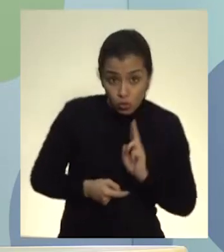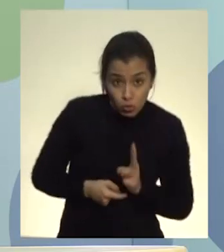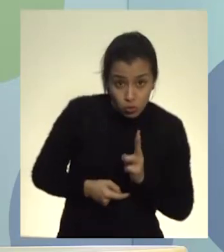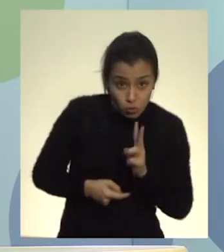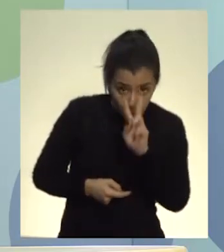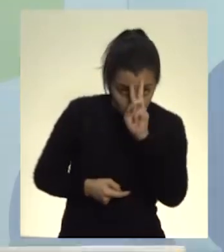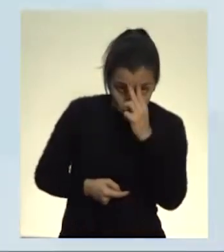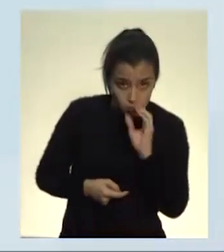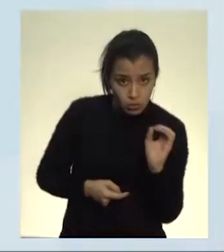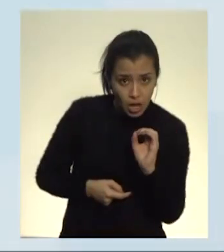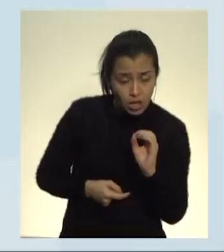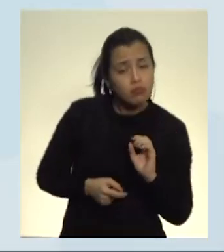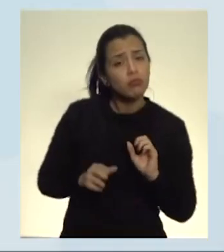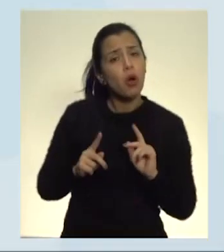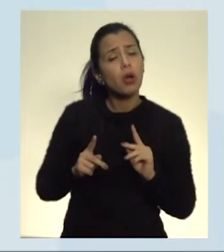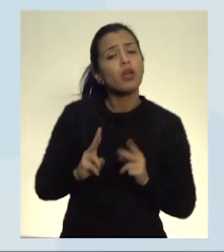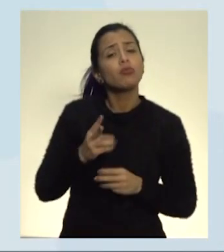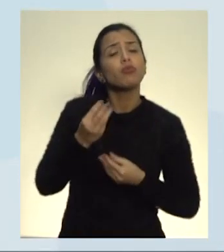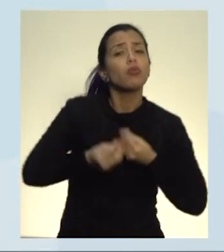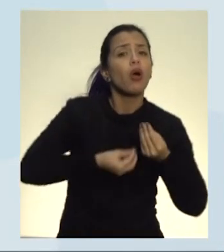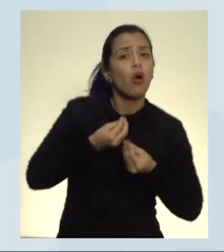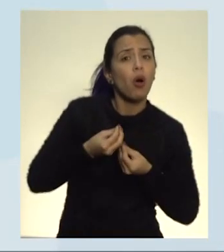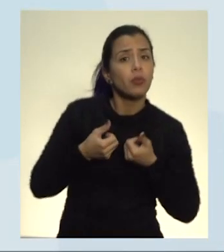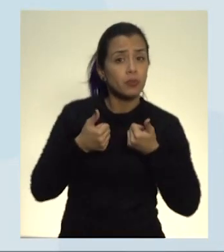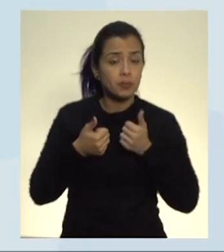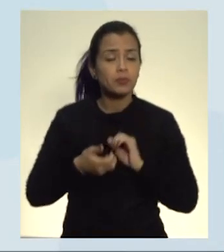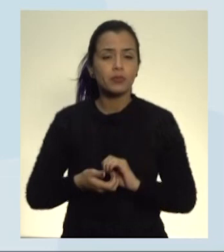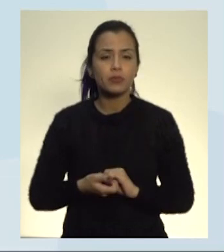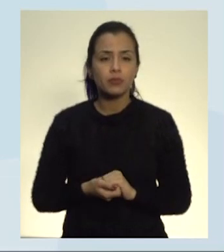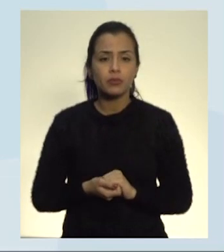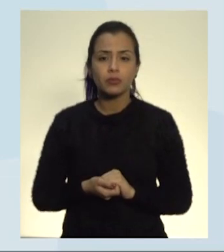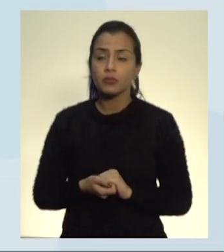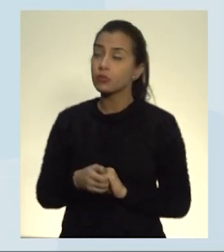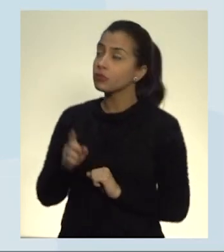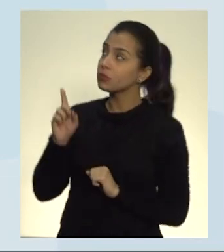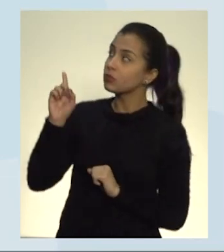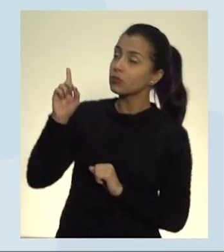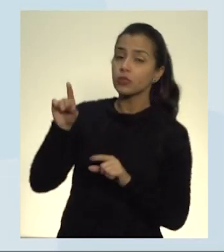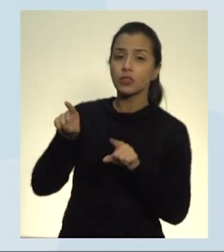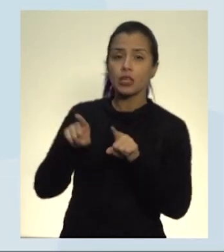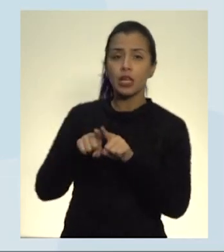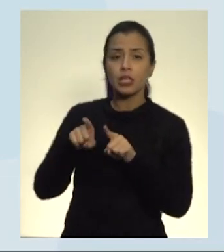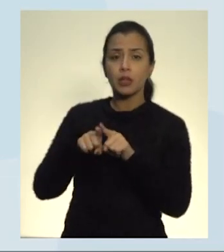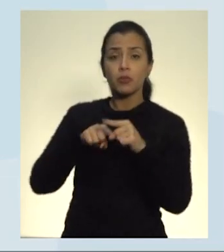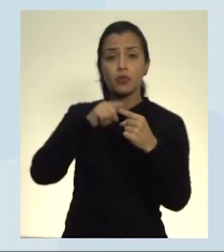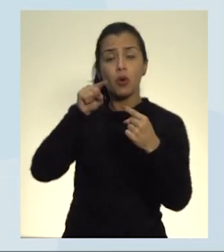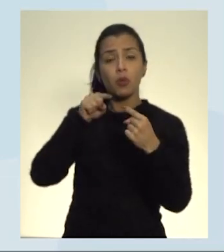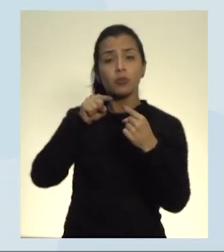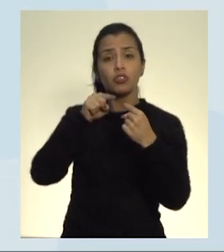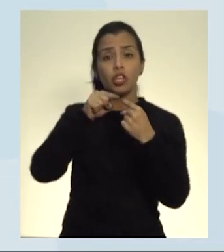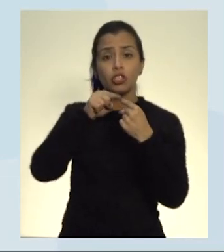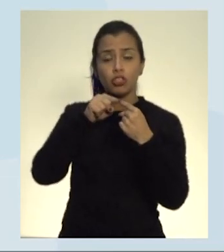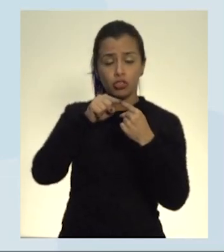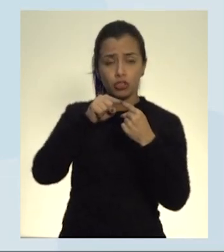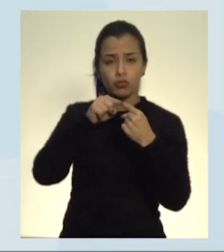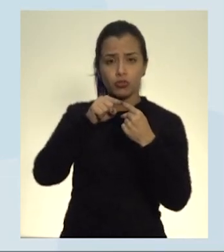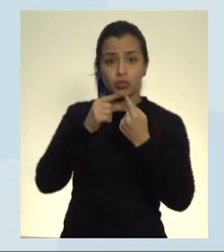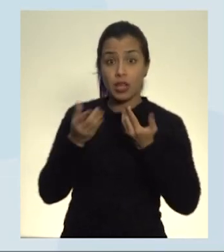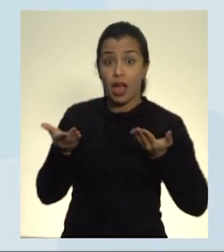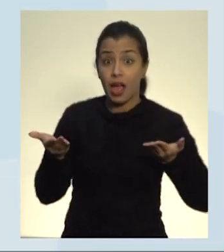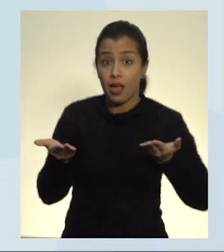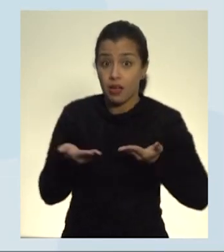certo? Vamos voltar para a tela e vocês vão pensar um pouco nos objetivos. Quais são os objetivos